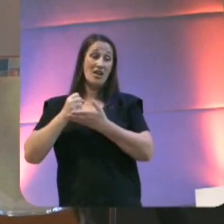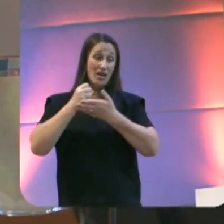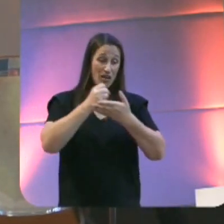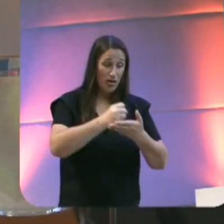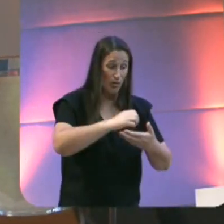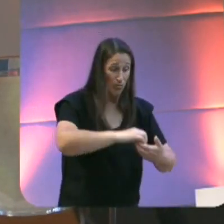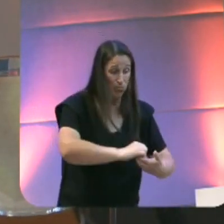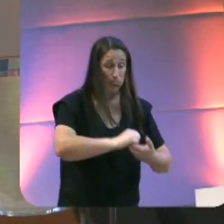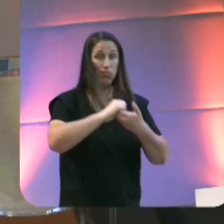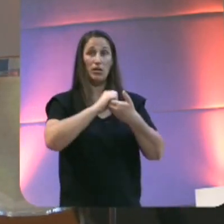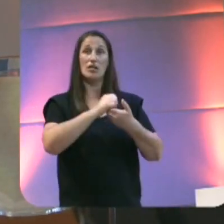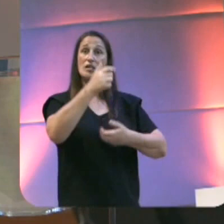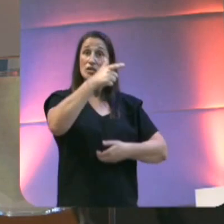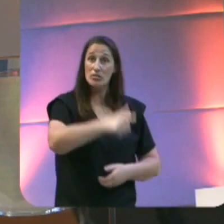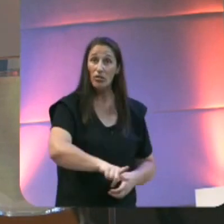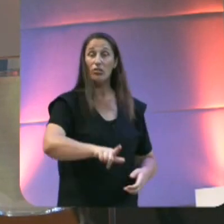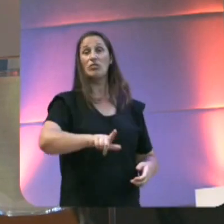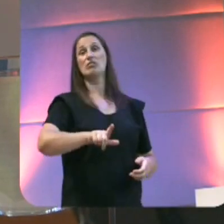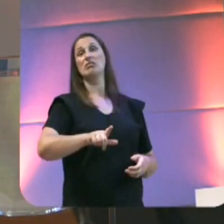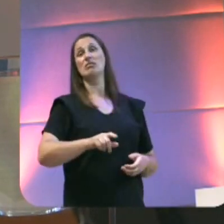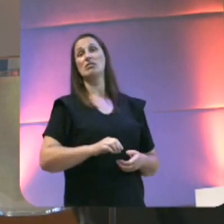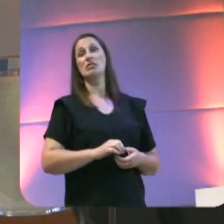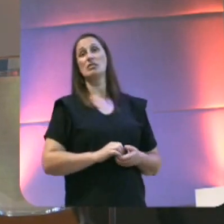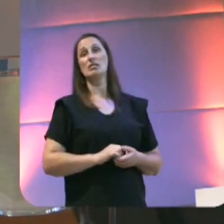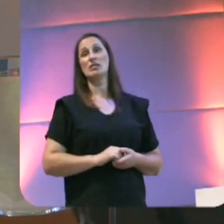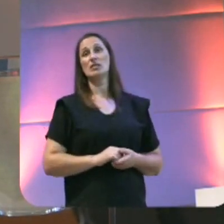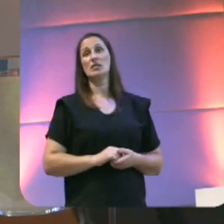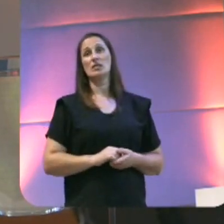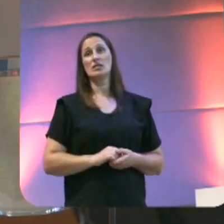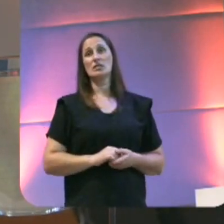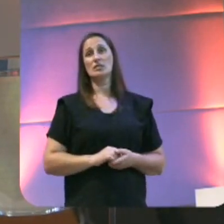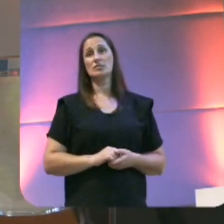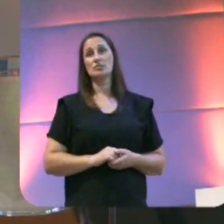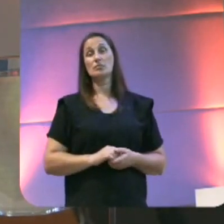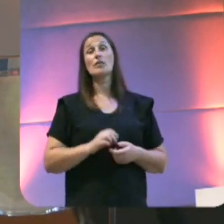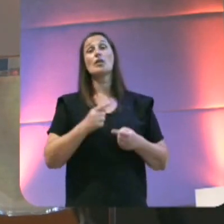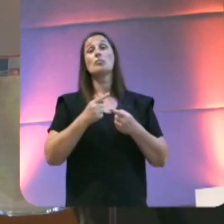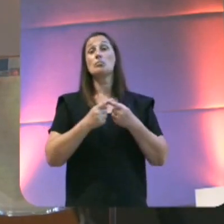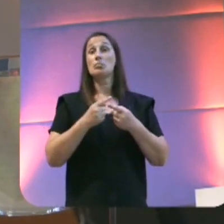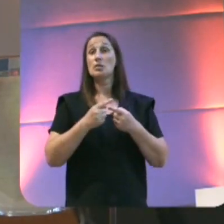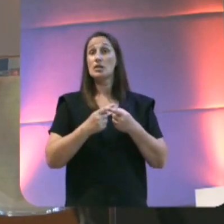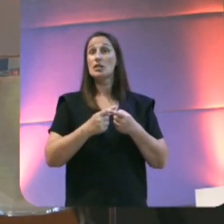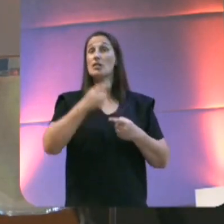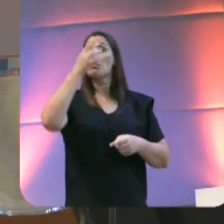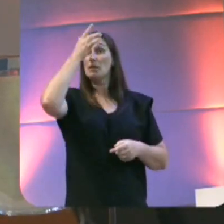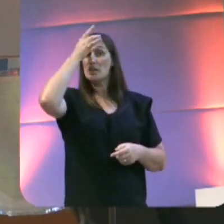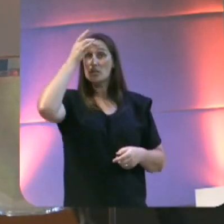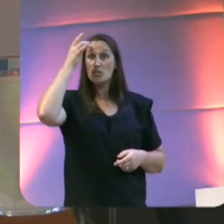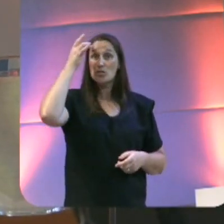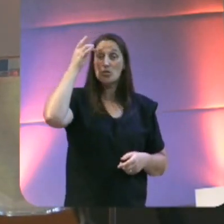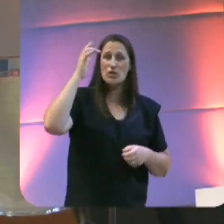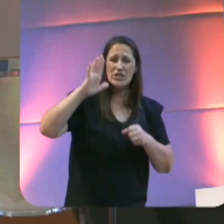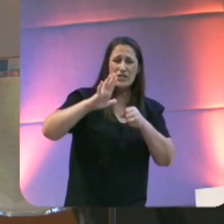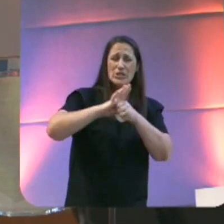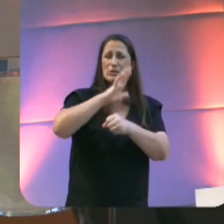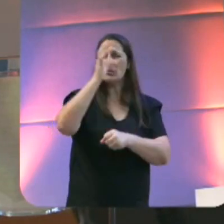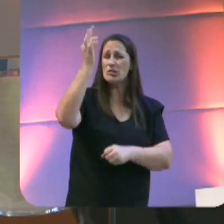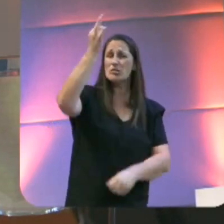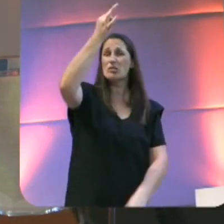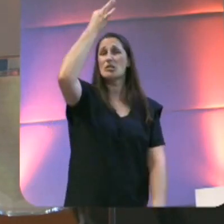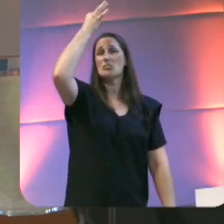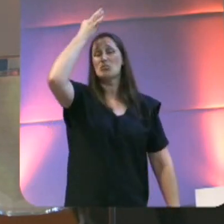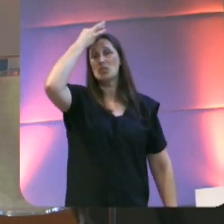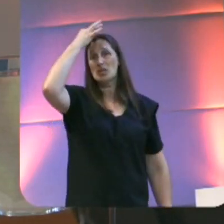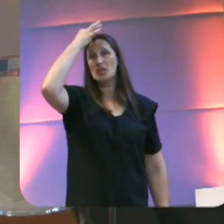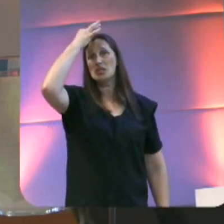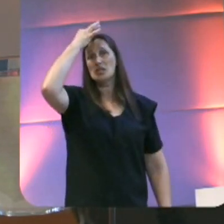vez, porque até pessoas que a gente imagina que são tão espirituais,